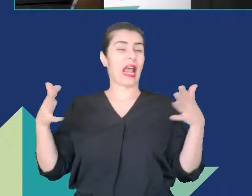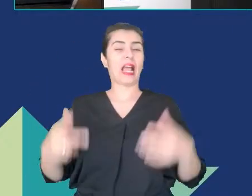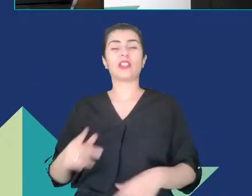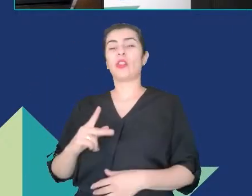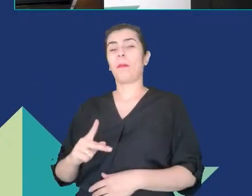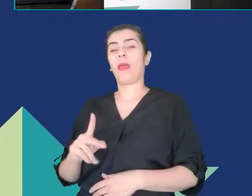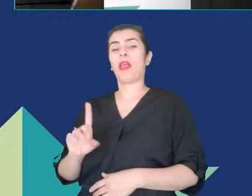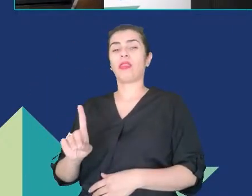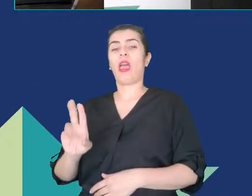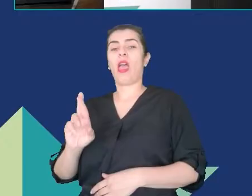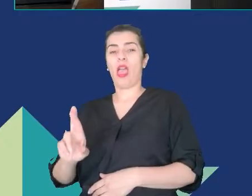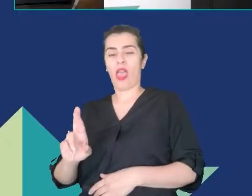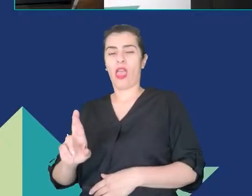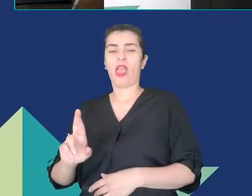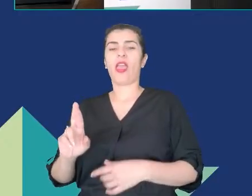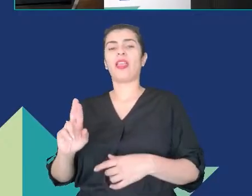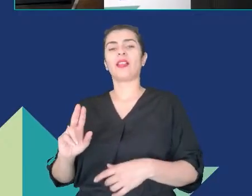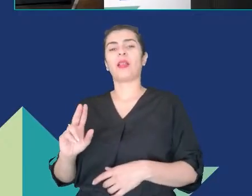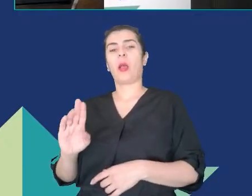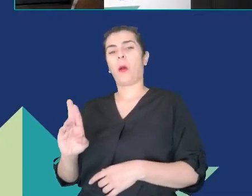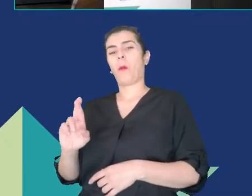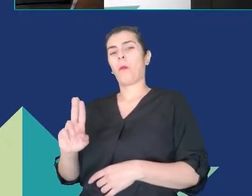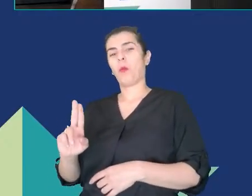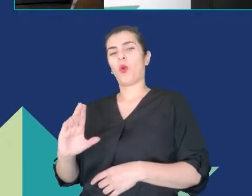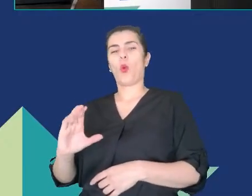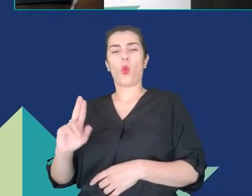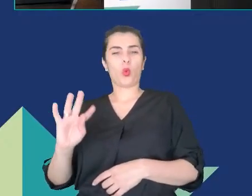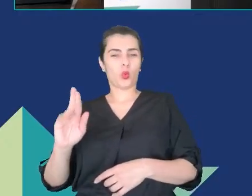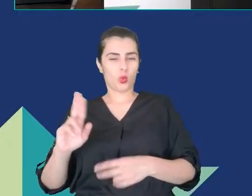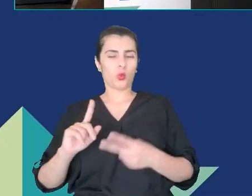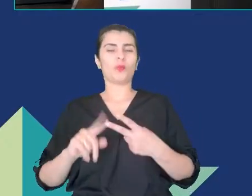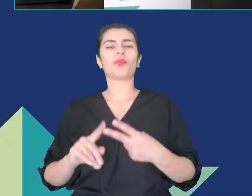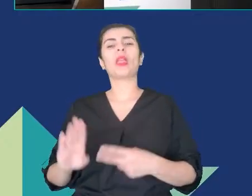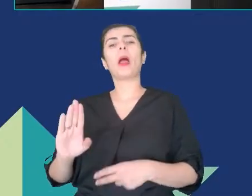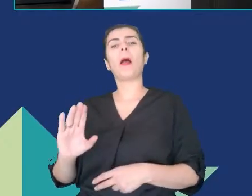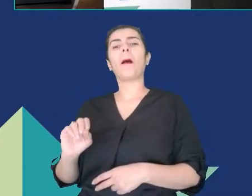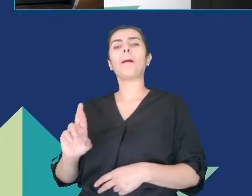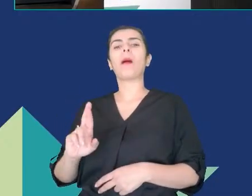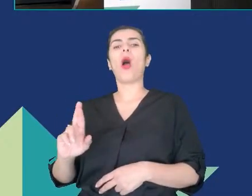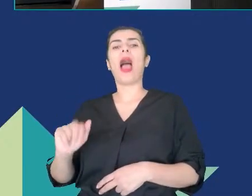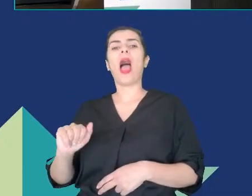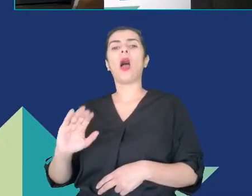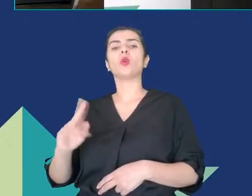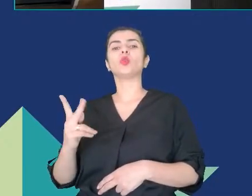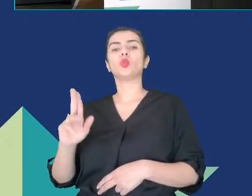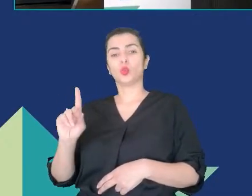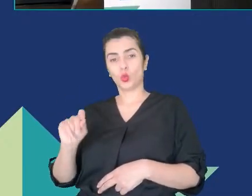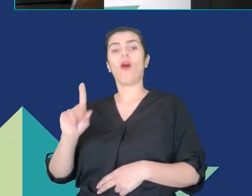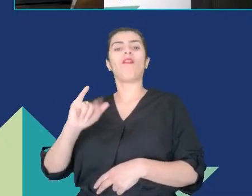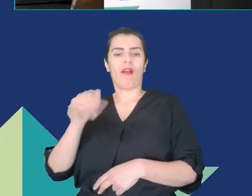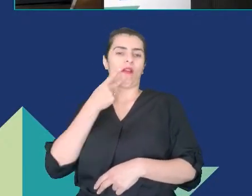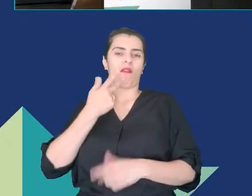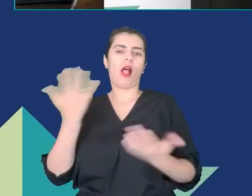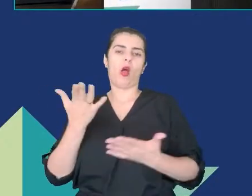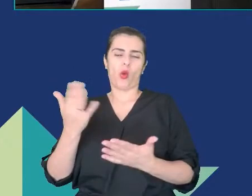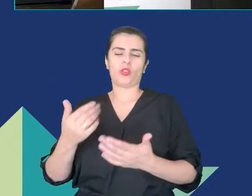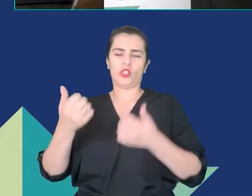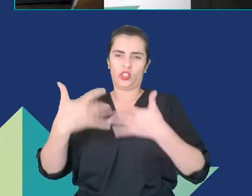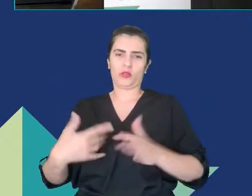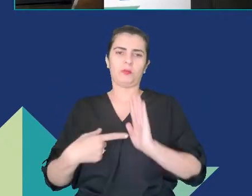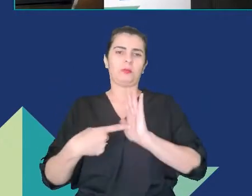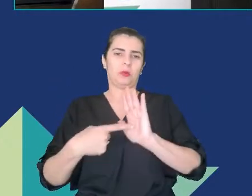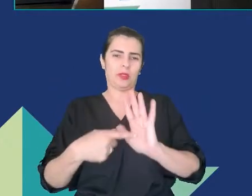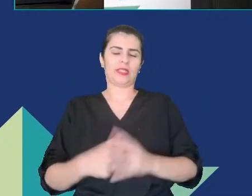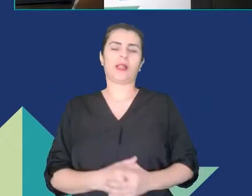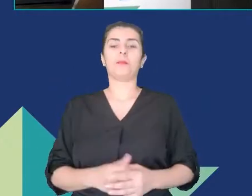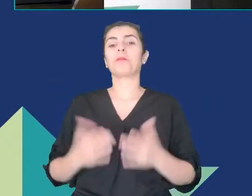Brucutu e Poema Borrachudo, que vai ser um caso que a gente vai falar um pouquinho aqui no painel. Depois disso, a gente